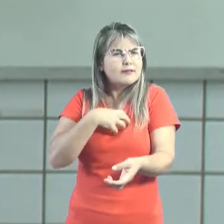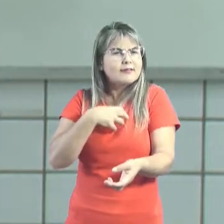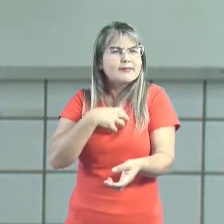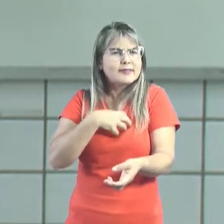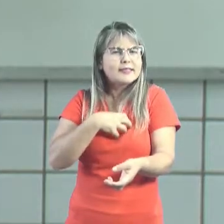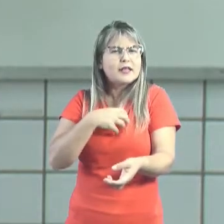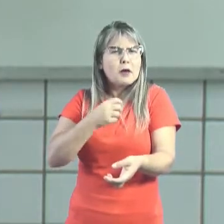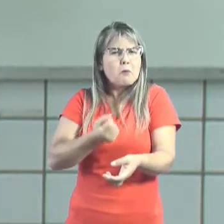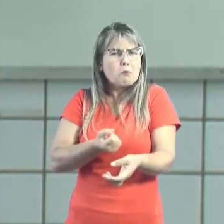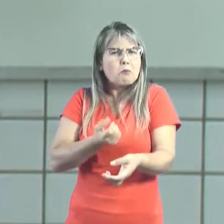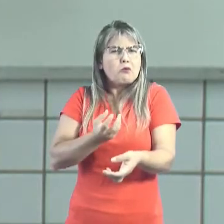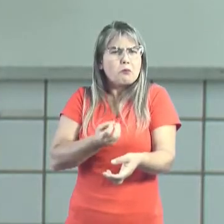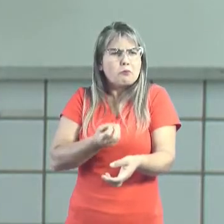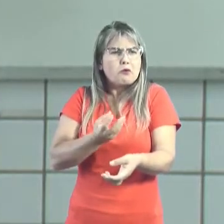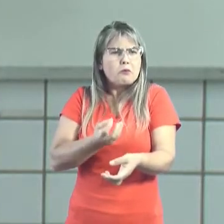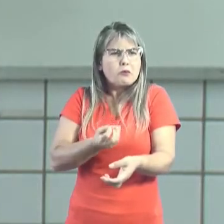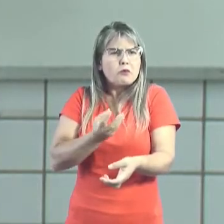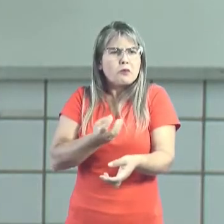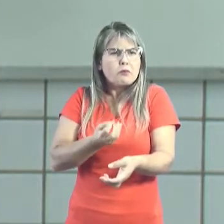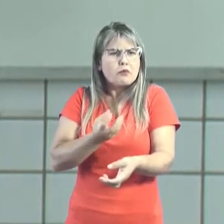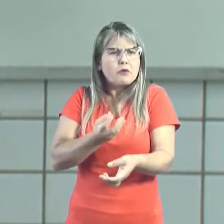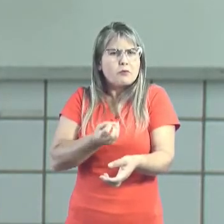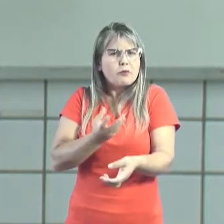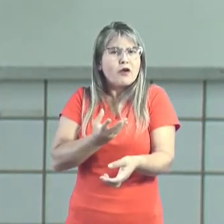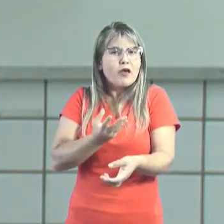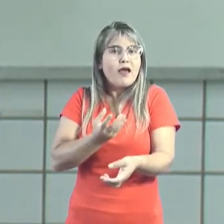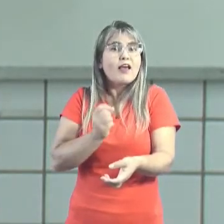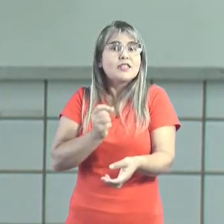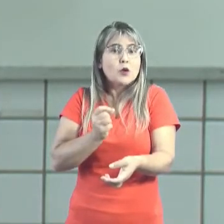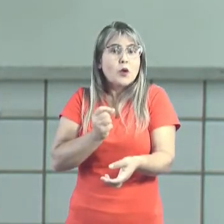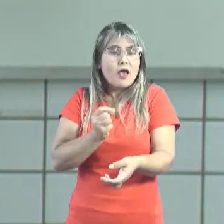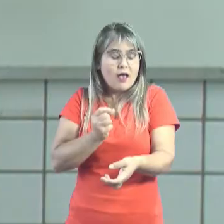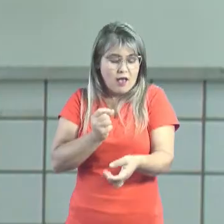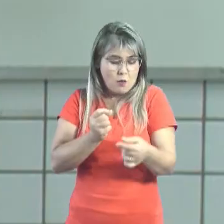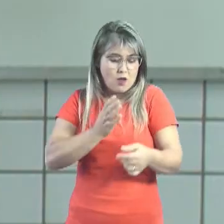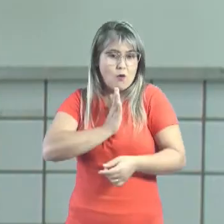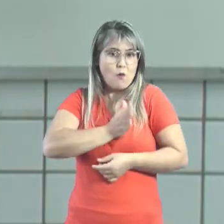essa batida é o reflexo do coração